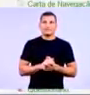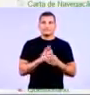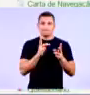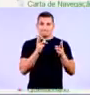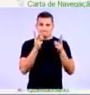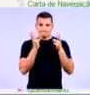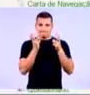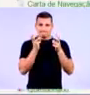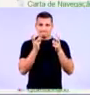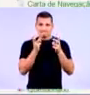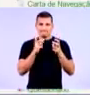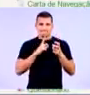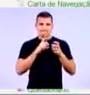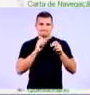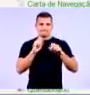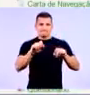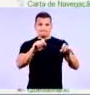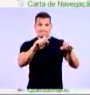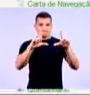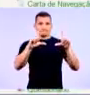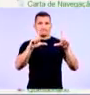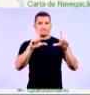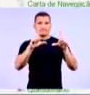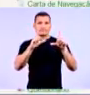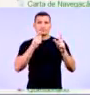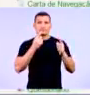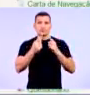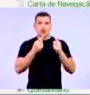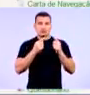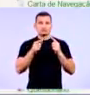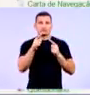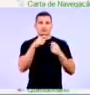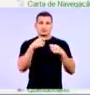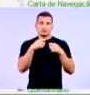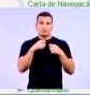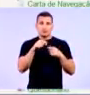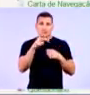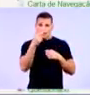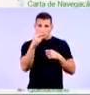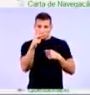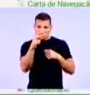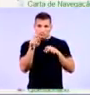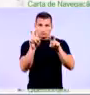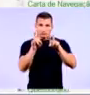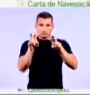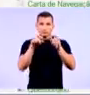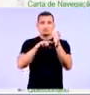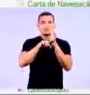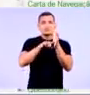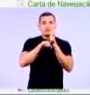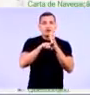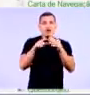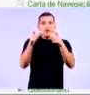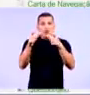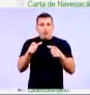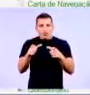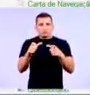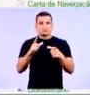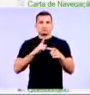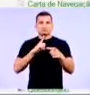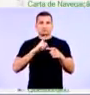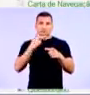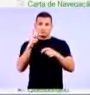Percebam que abre uma caixa de diálogo, né? Você vai ter que pesquisar no teu computador onde fica, em que local está a tarefa.